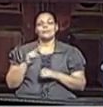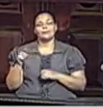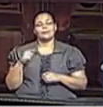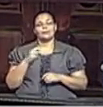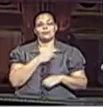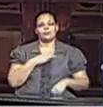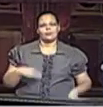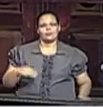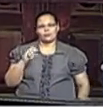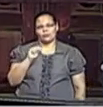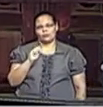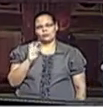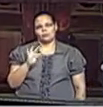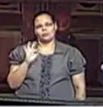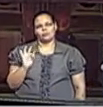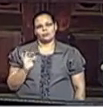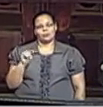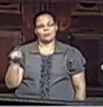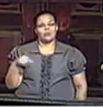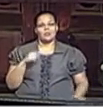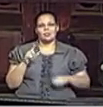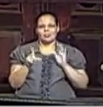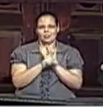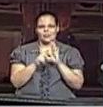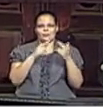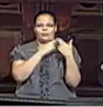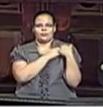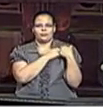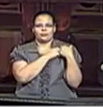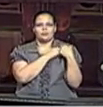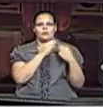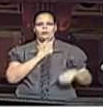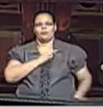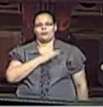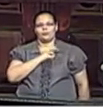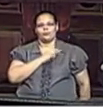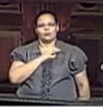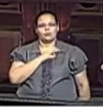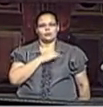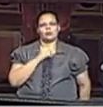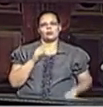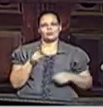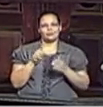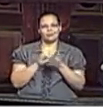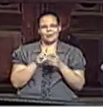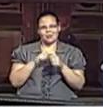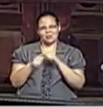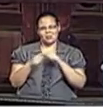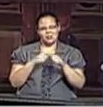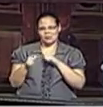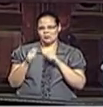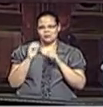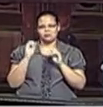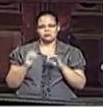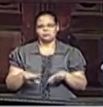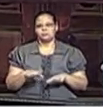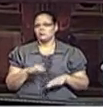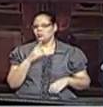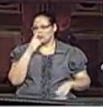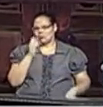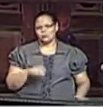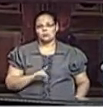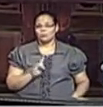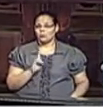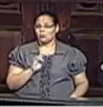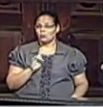STF autorizando que a lei de responsabilidade fiscal fosse rasgada. Isso não aconteceu. Se